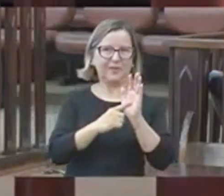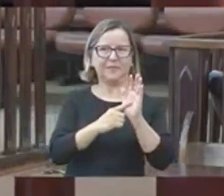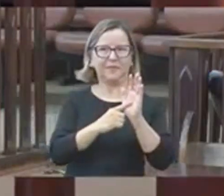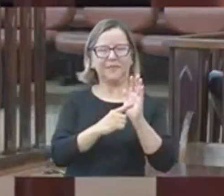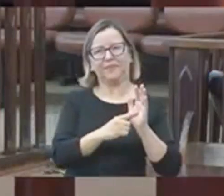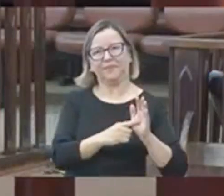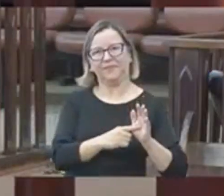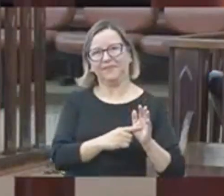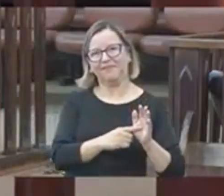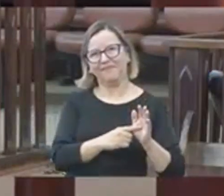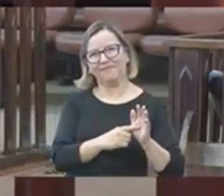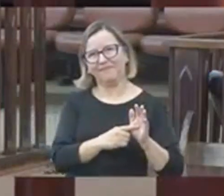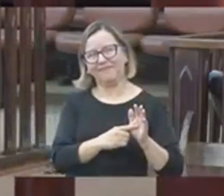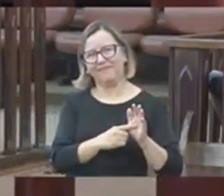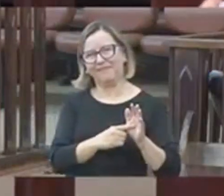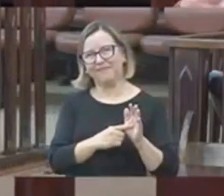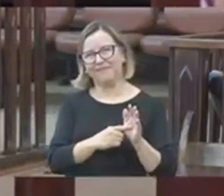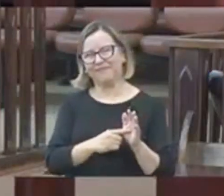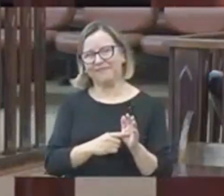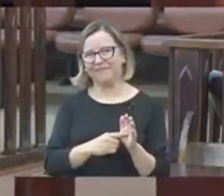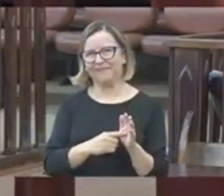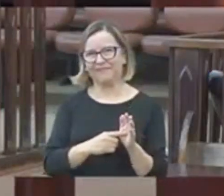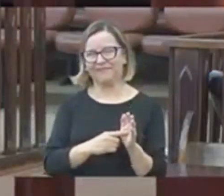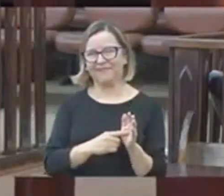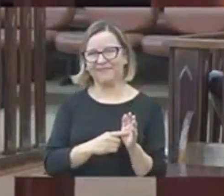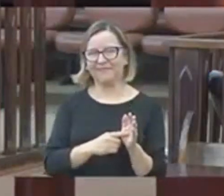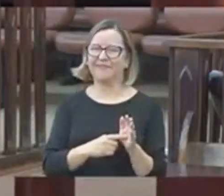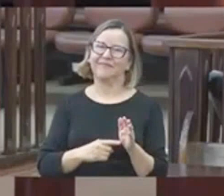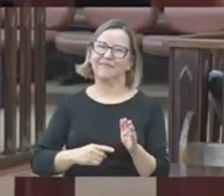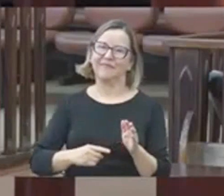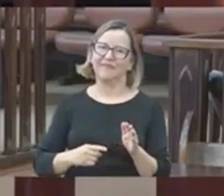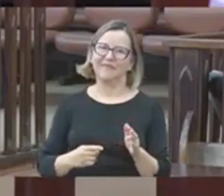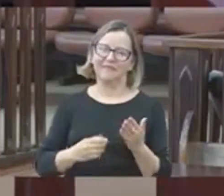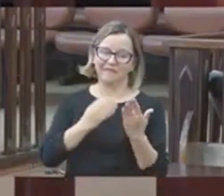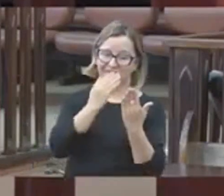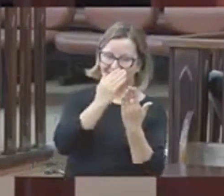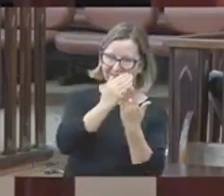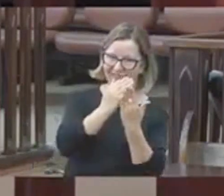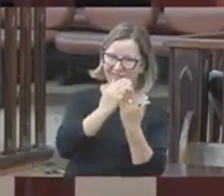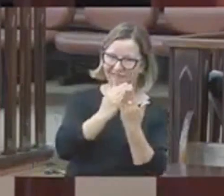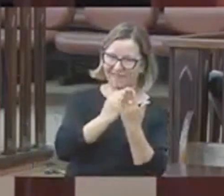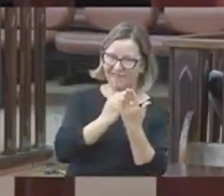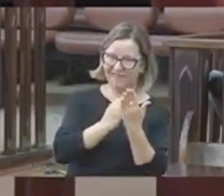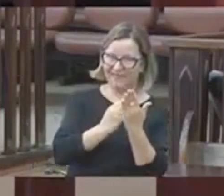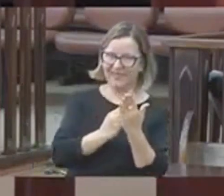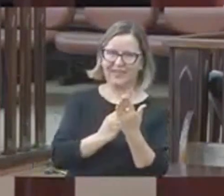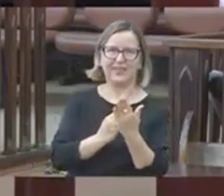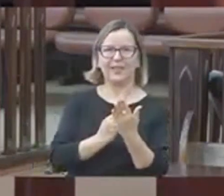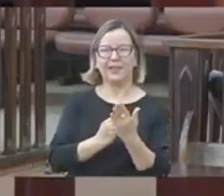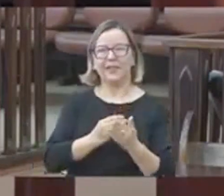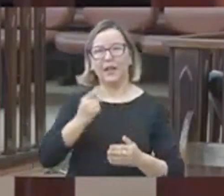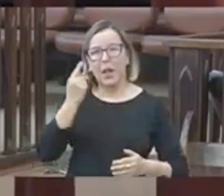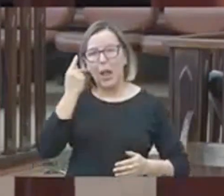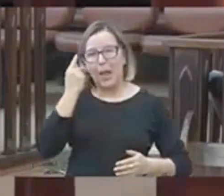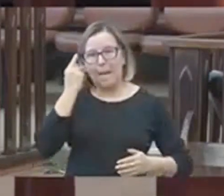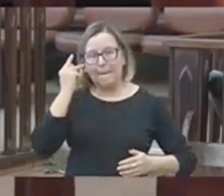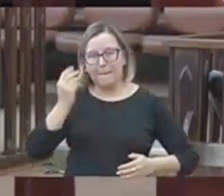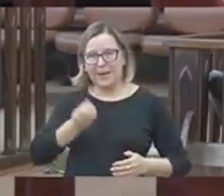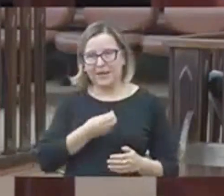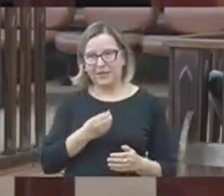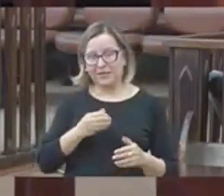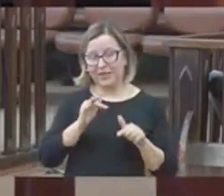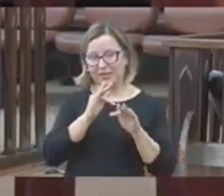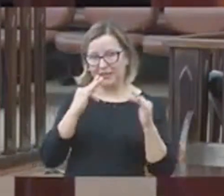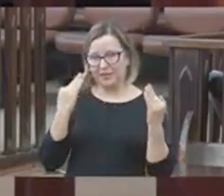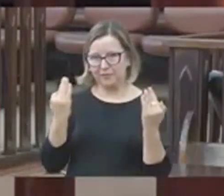funções a serem executadas no meio da família, no aspecto físico,